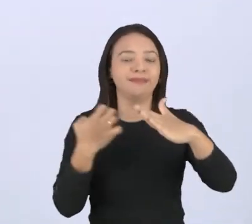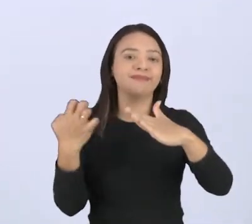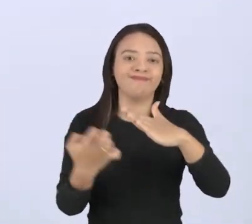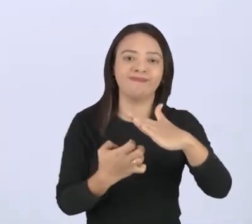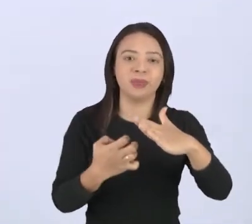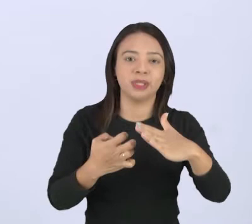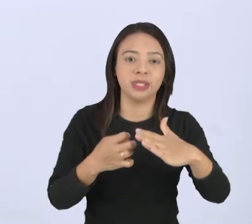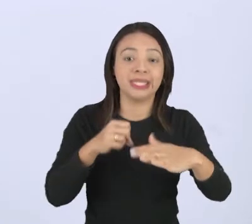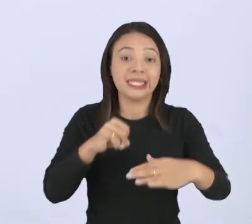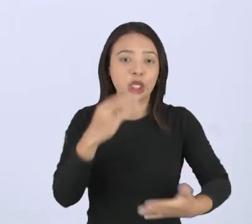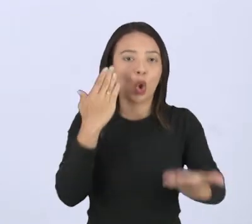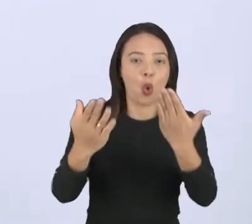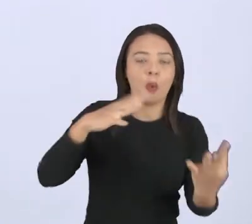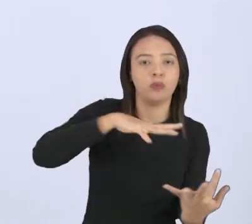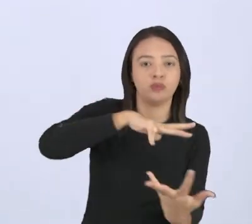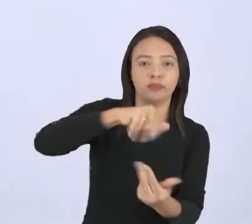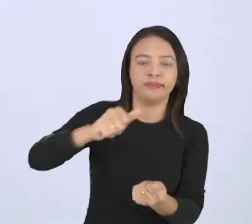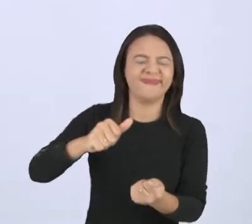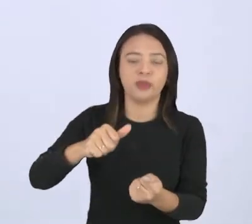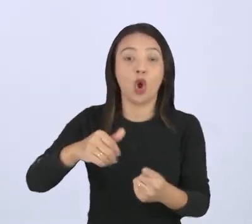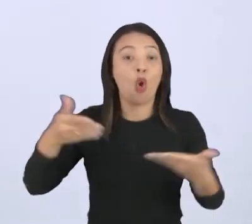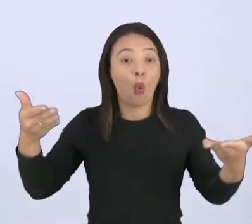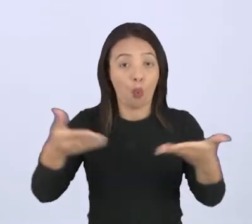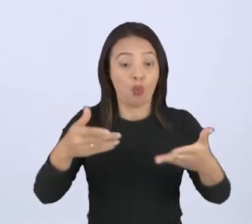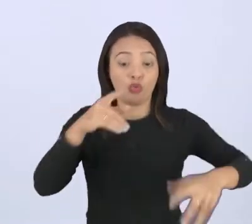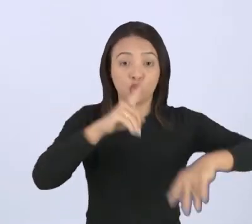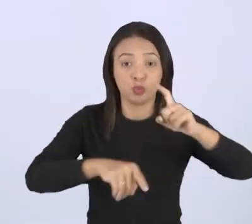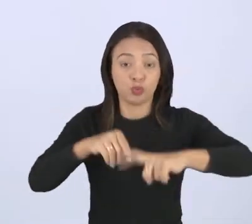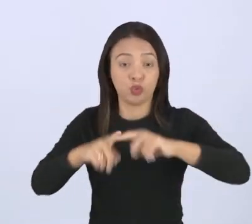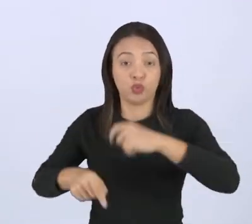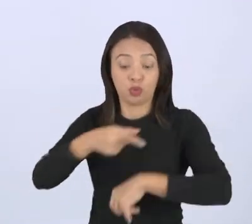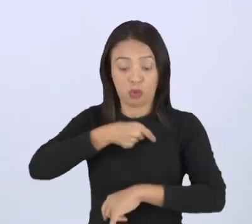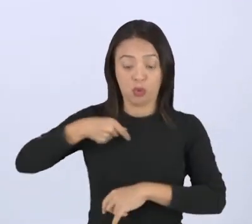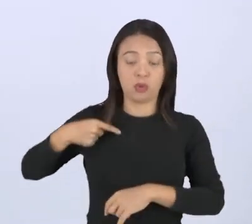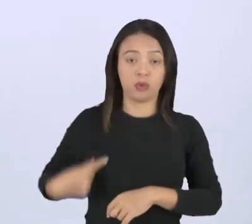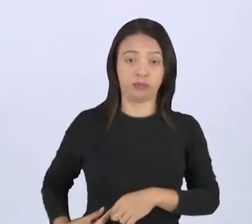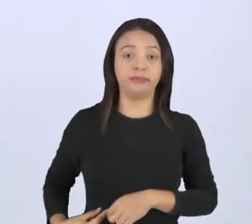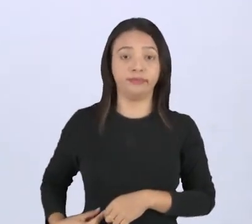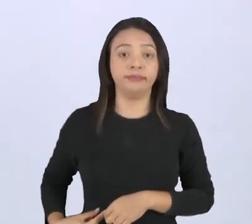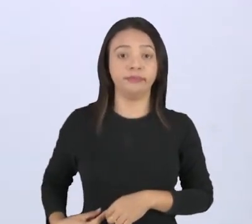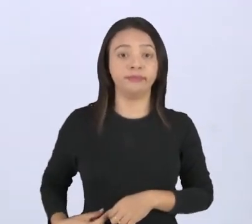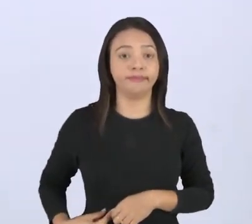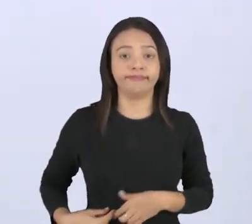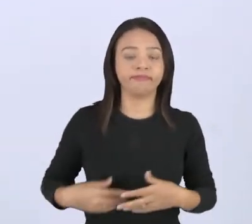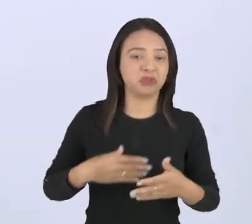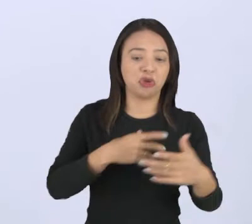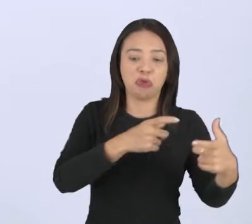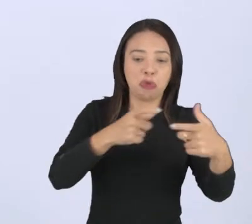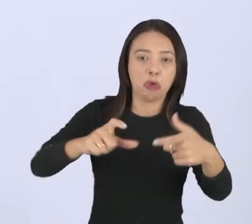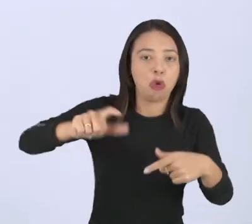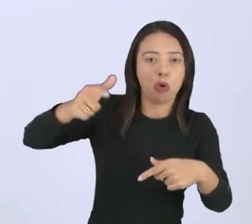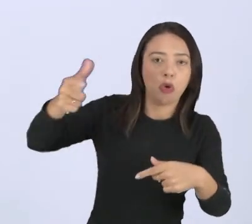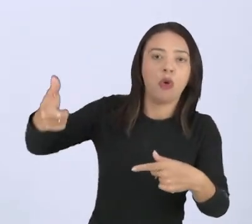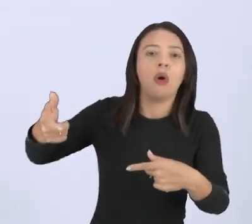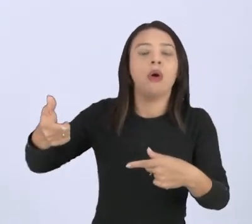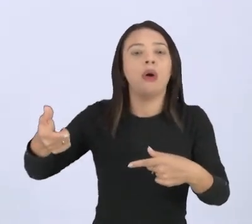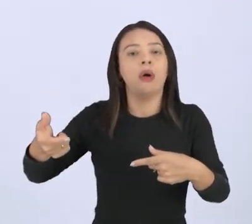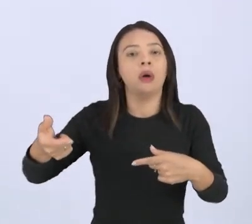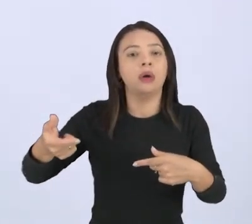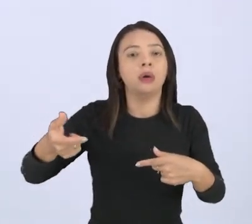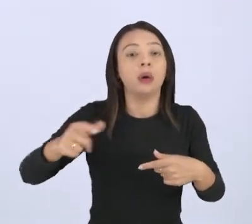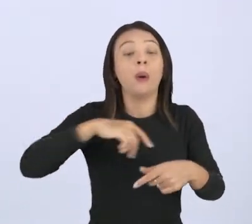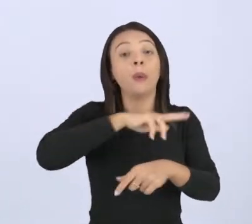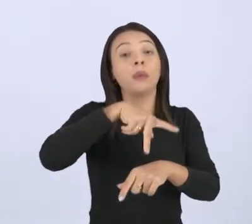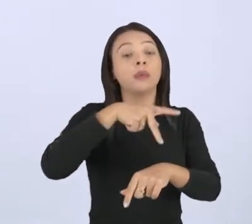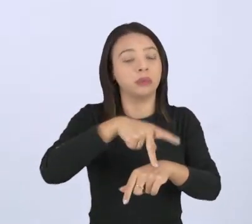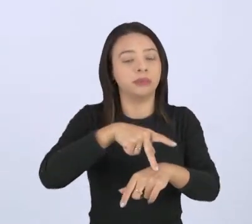consegue encontrar produtos chineses ou de Singapura ou de outros